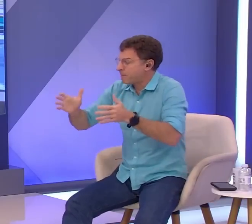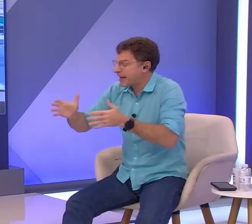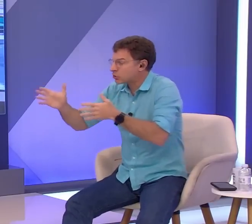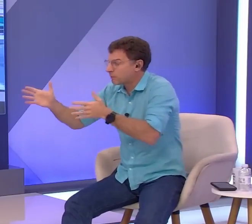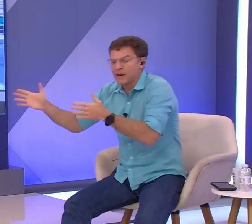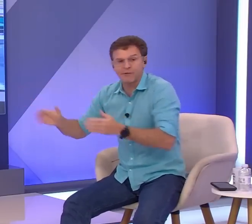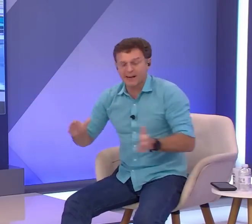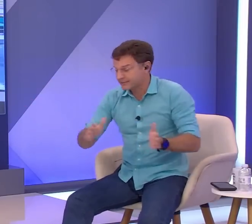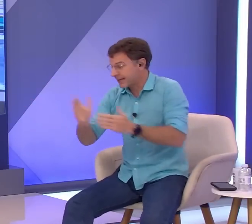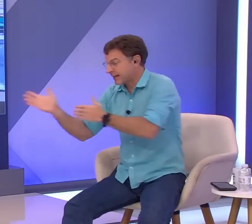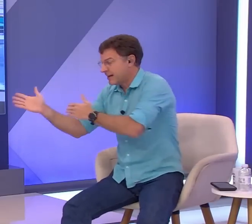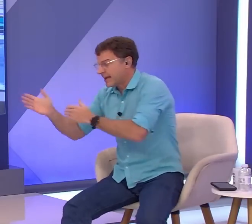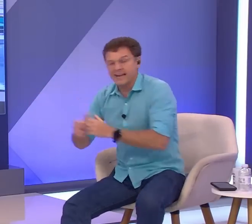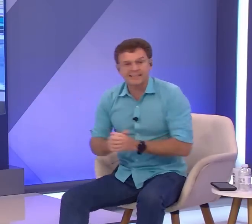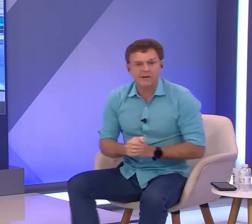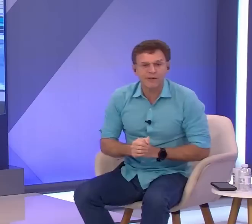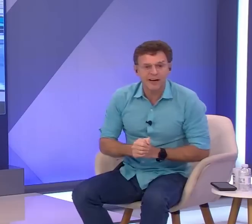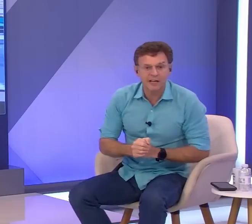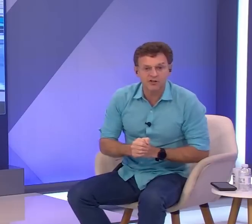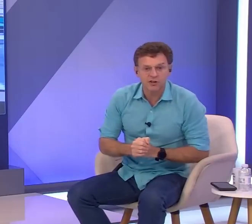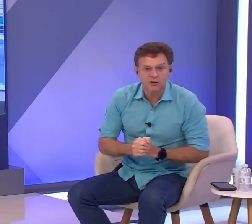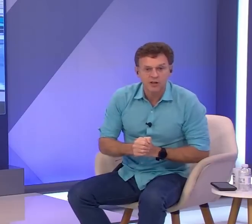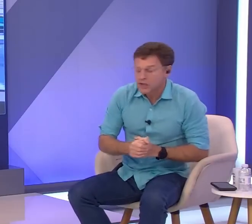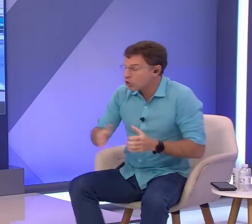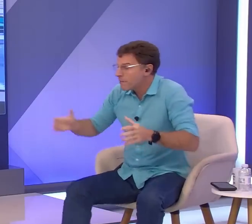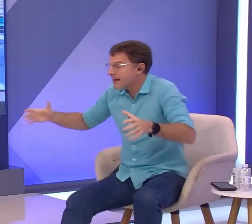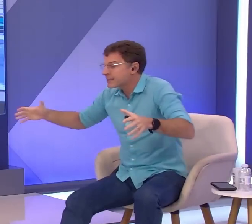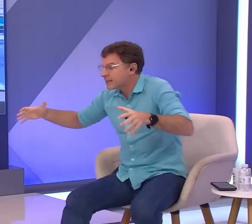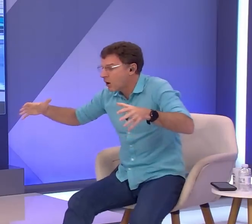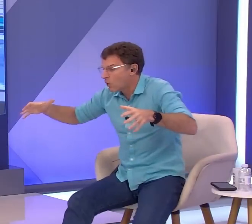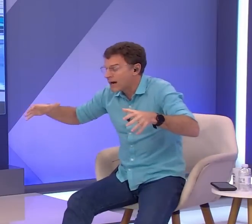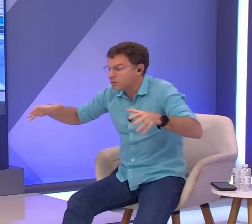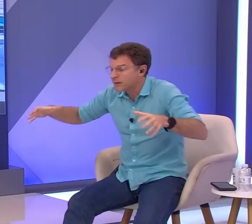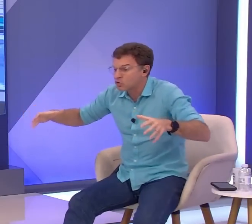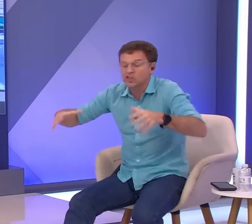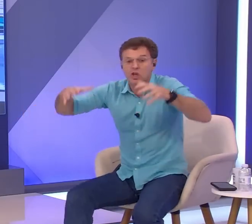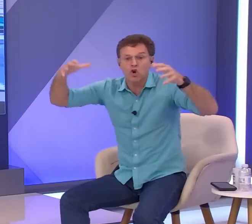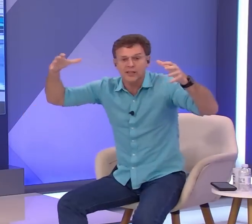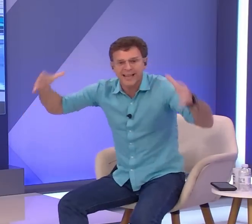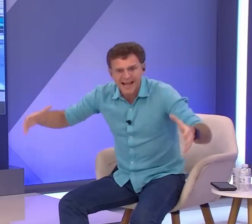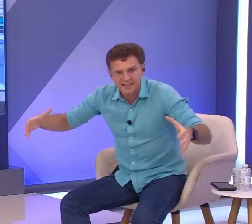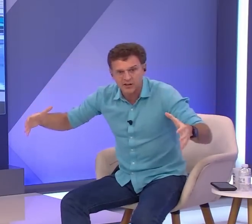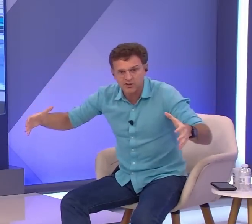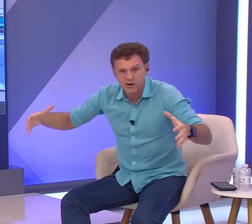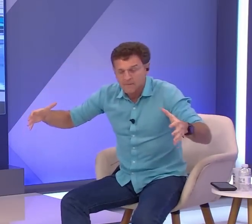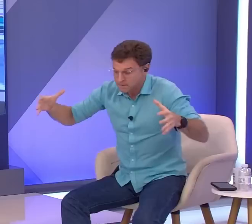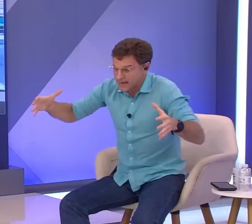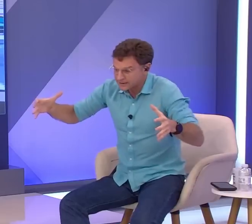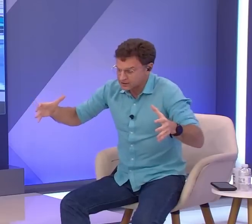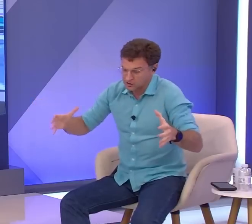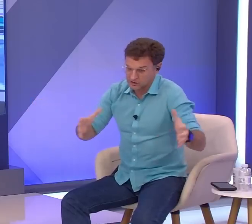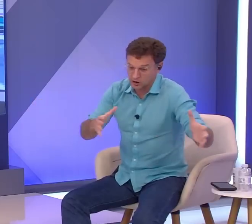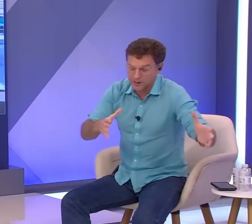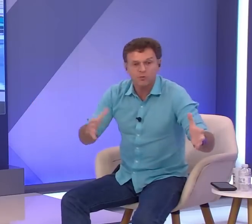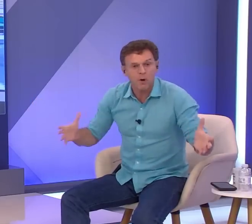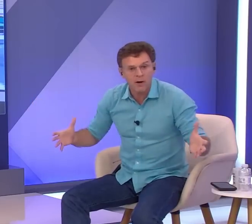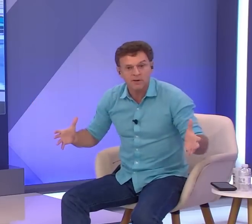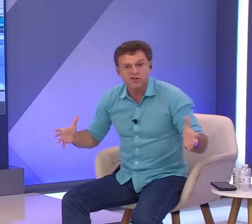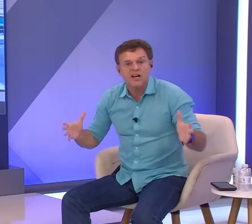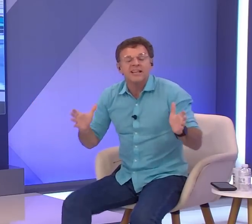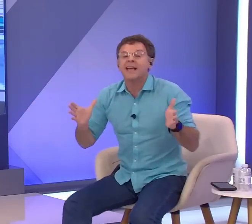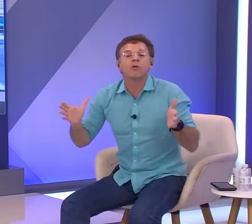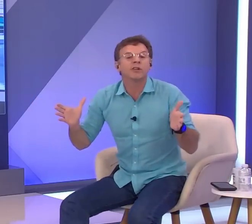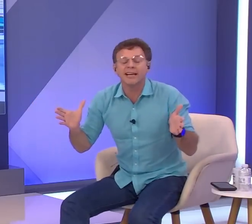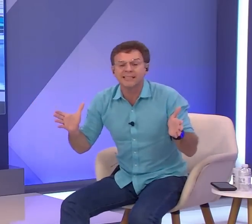claro. É preto, periférico, etc. Ele é traficante. E como é que estão? As prisões estão lotadas desses claro. Que são mais